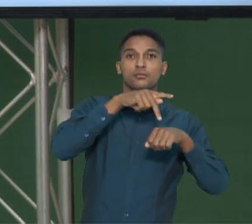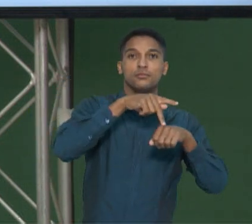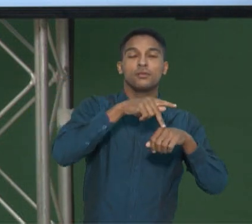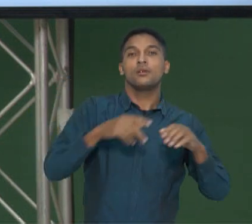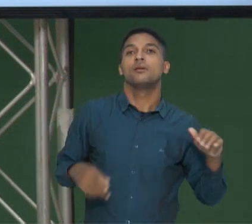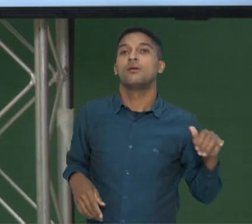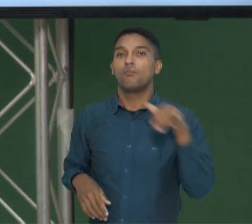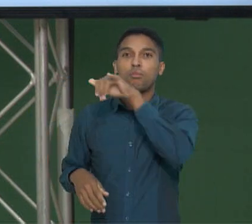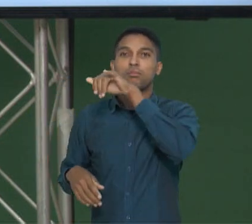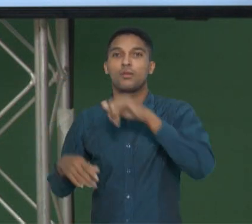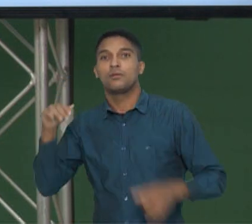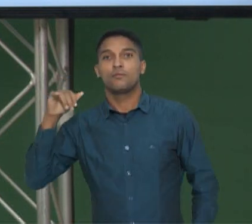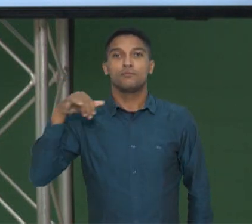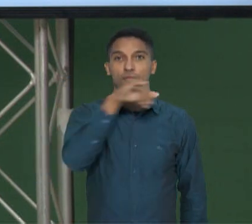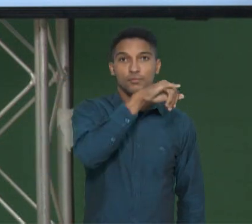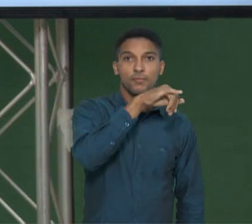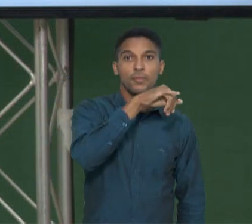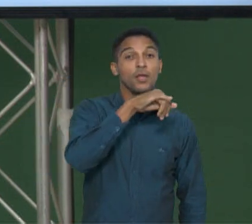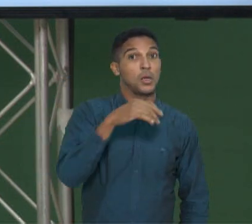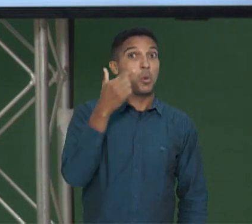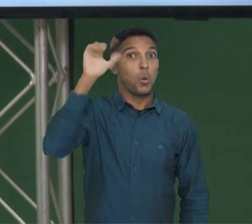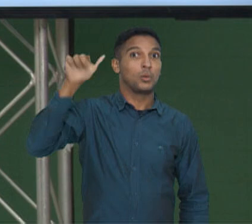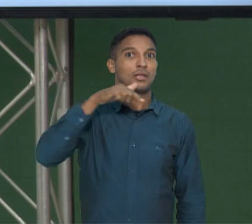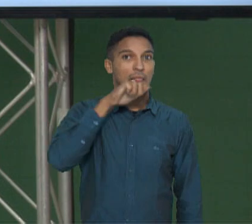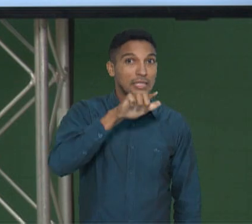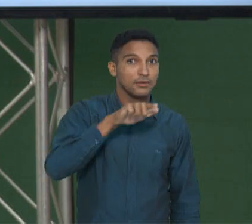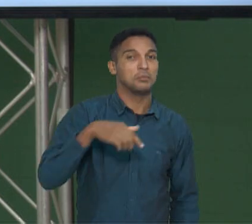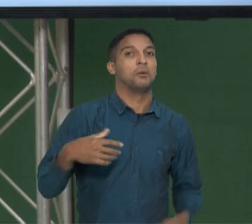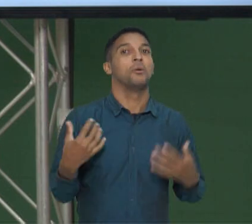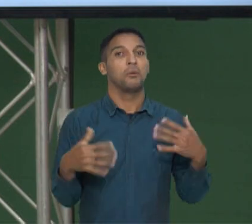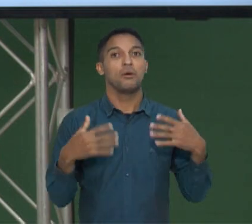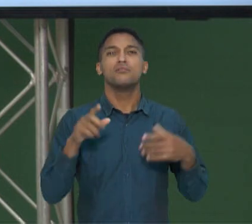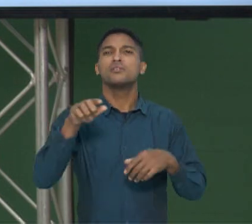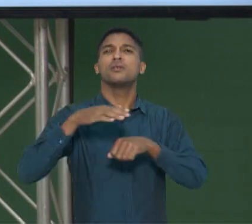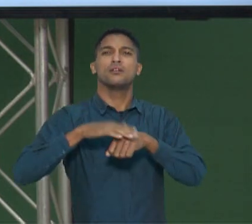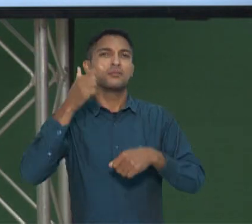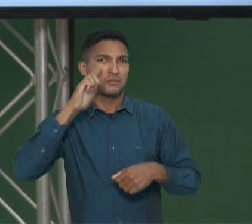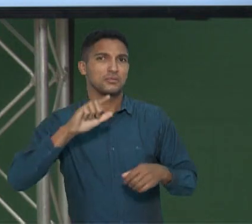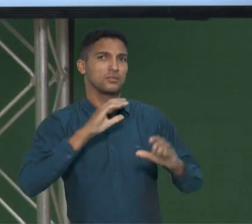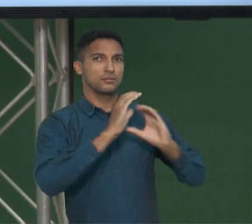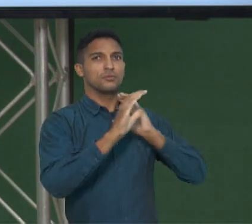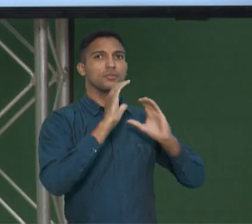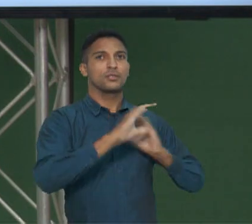quando falamos em outro idioma, como você se comunicou, beleza?